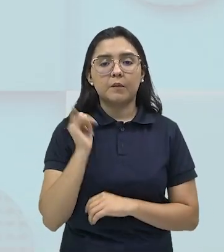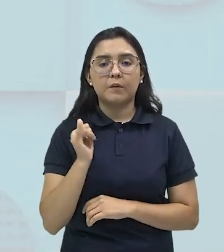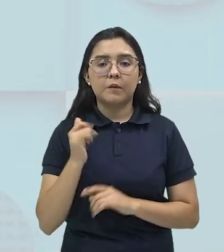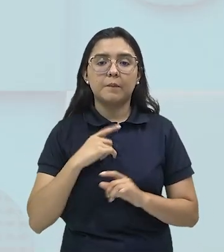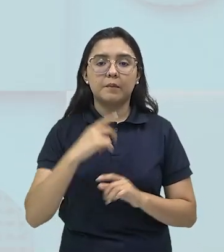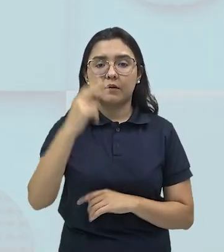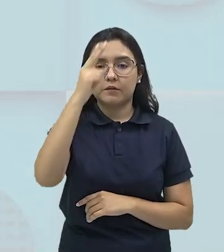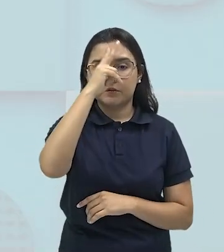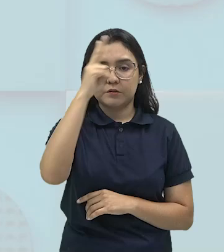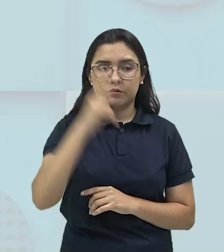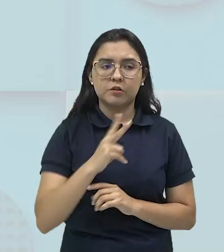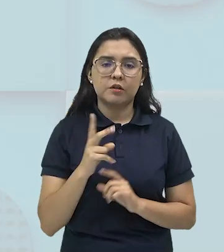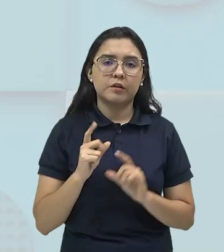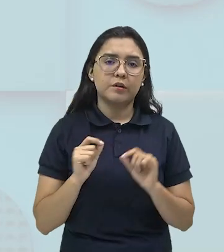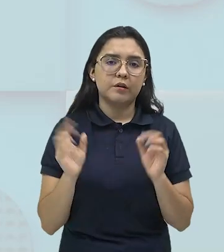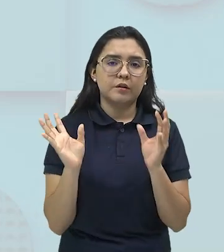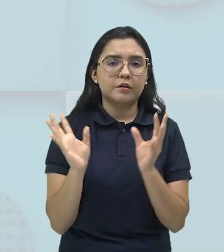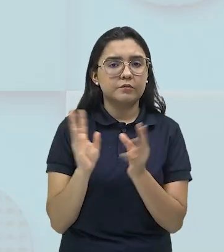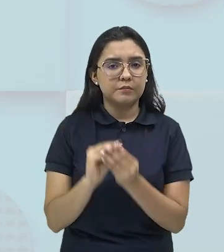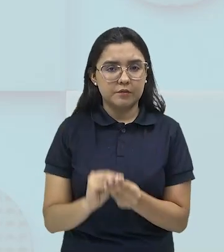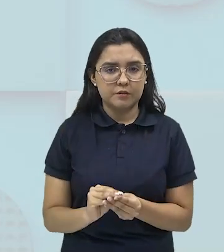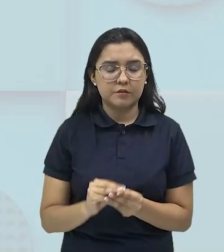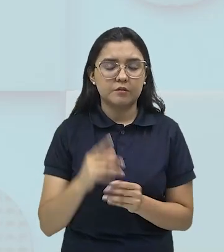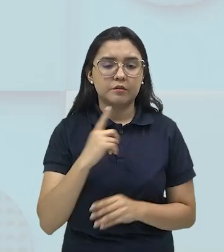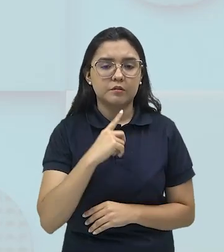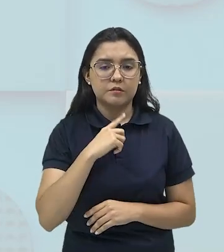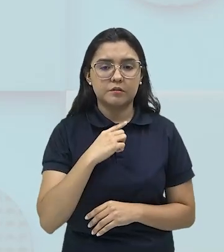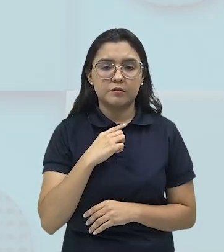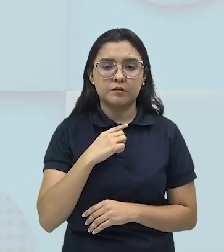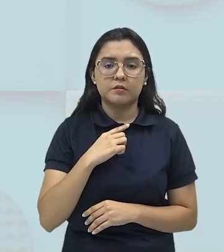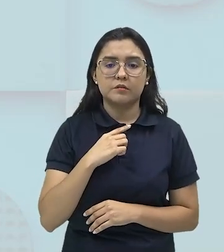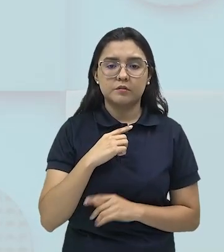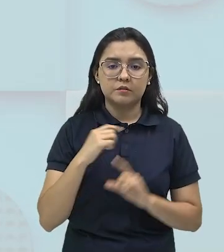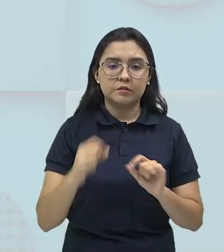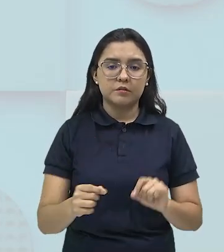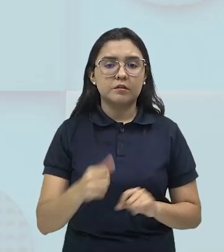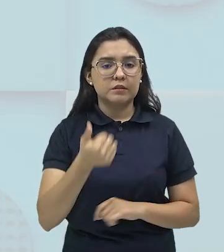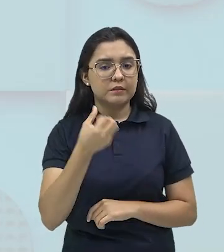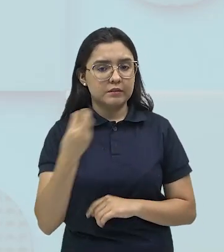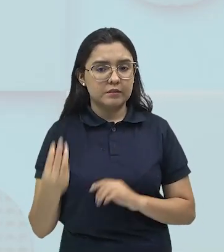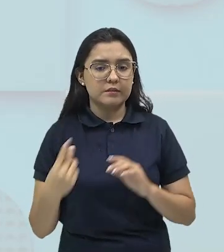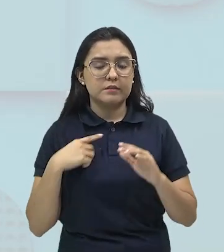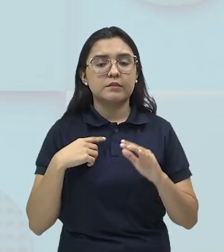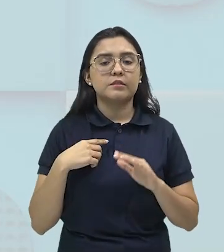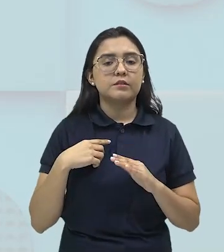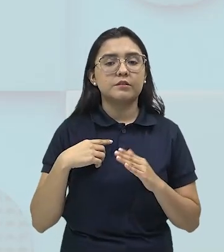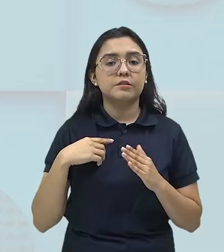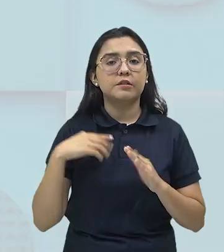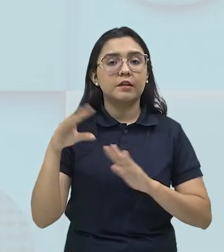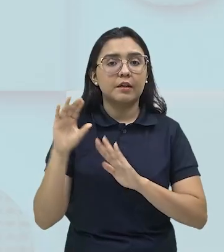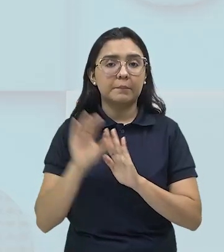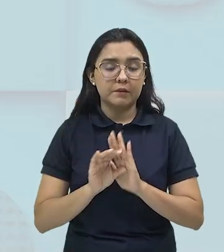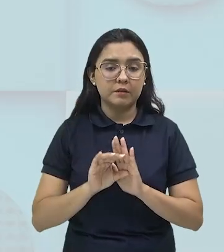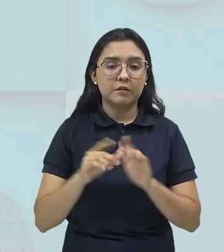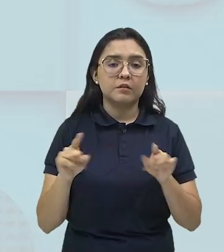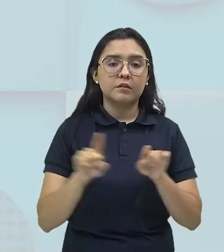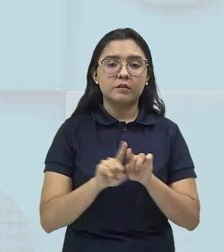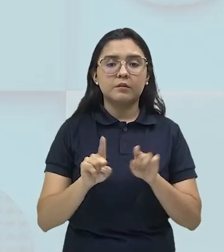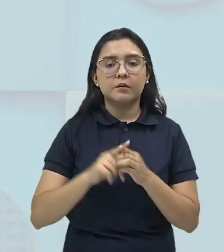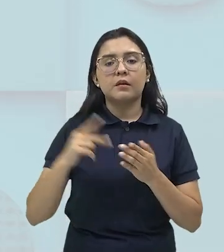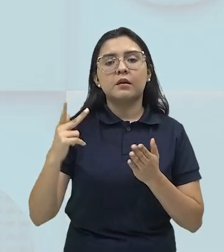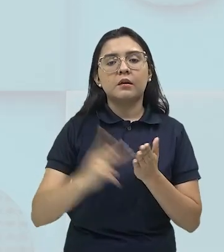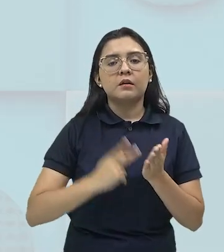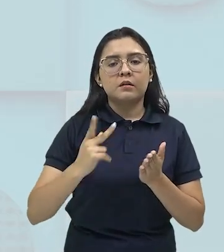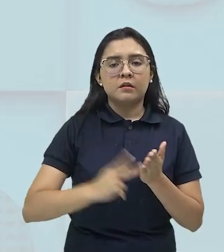história resumida, Esse conto ele contém apenas 13 capítulos, E o total de páginas são